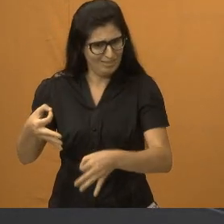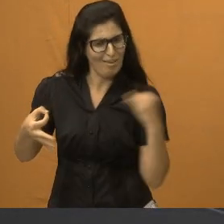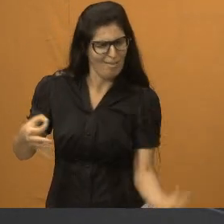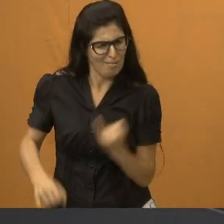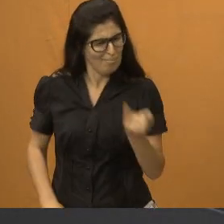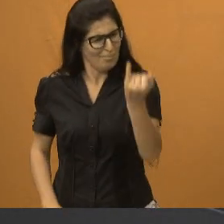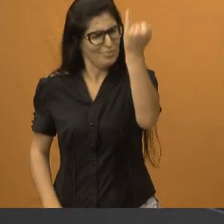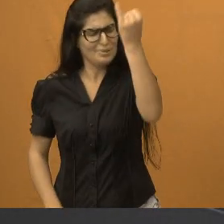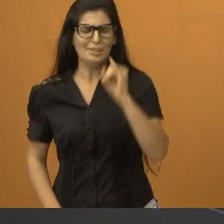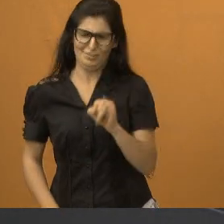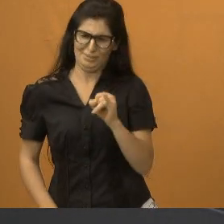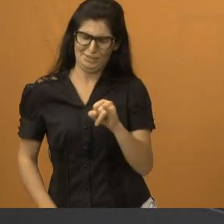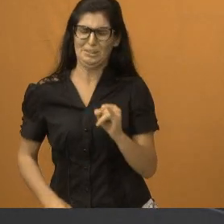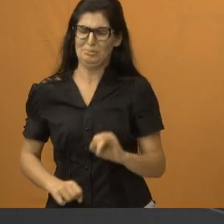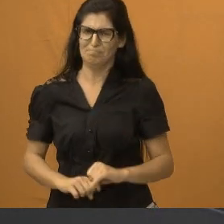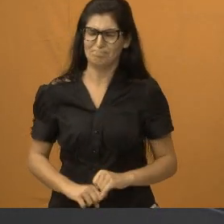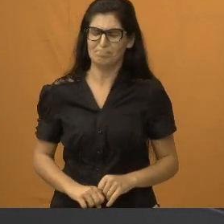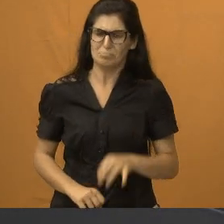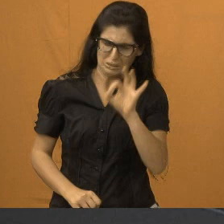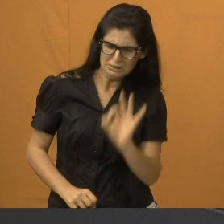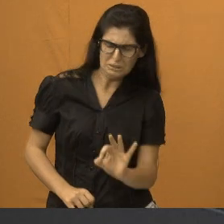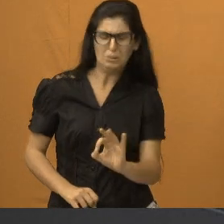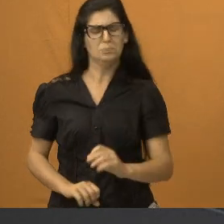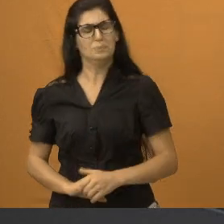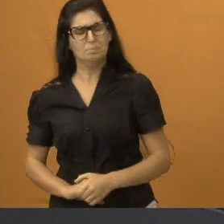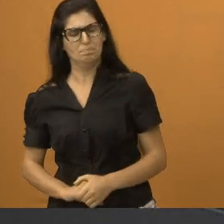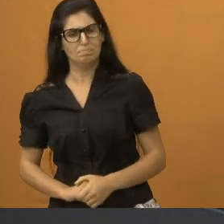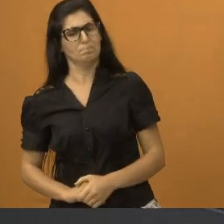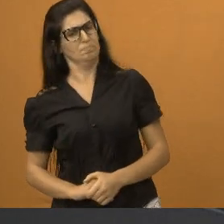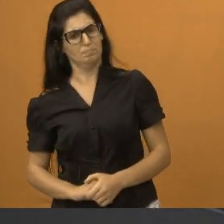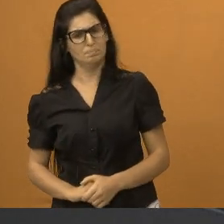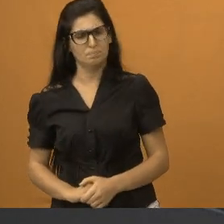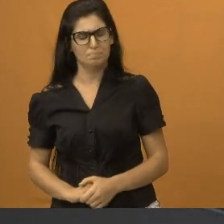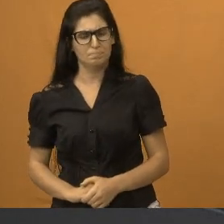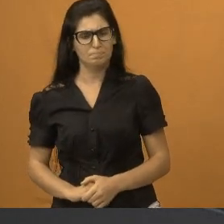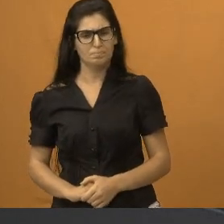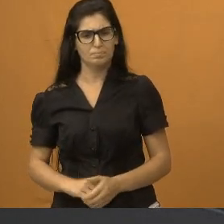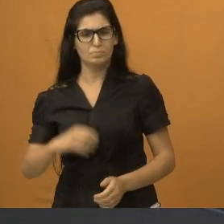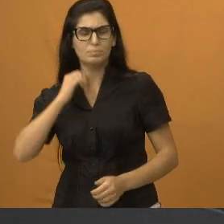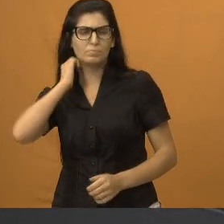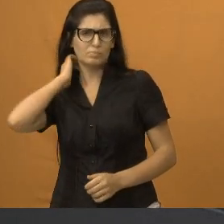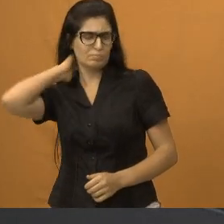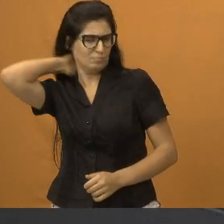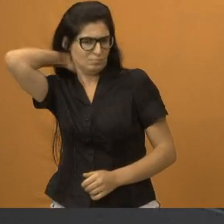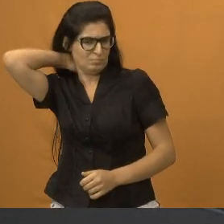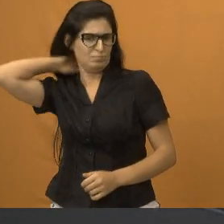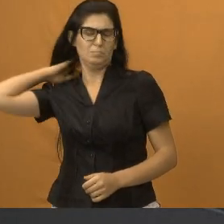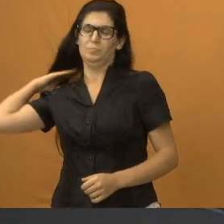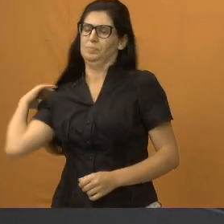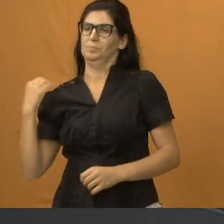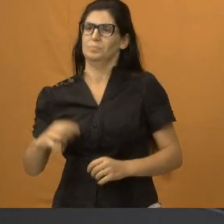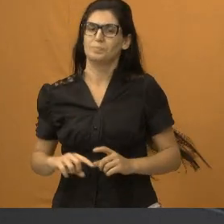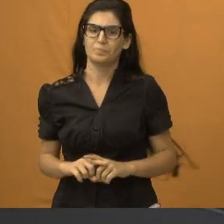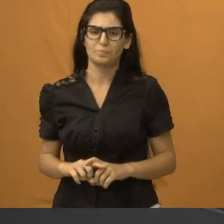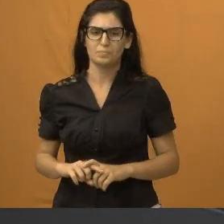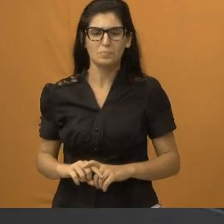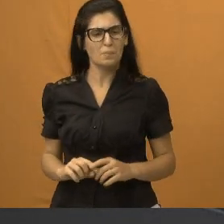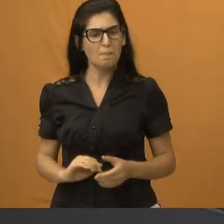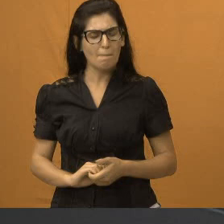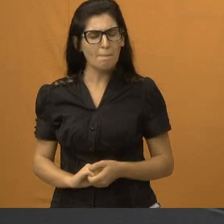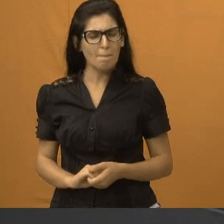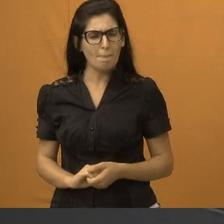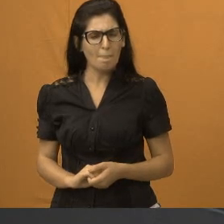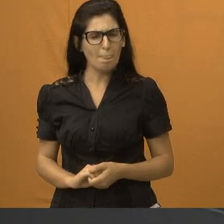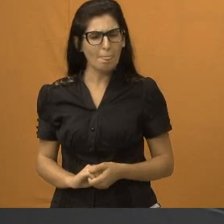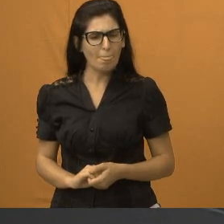é por uma deficiência. Inclusive, agora é isso que eu queria comentar, isso foi tomando muito corpo, que tem